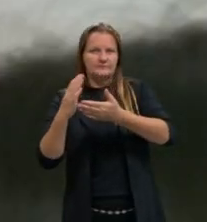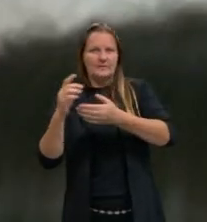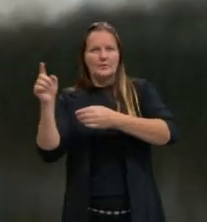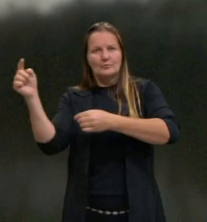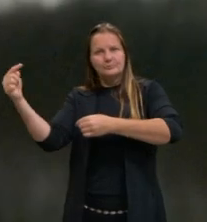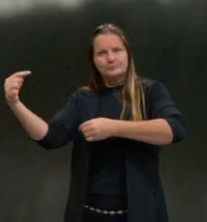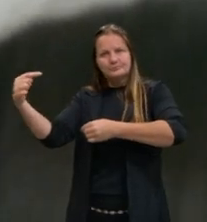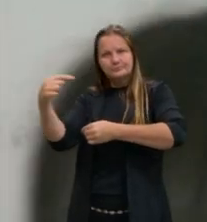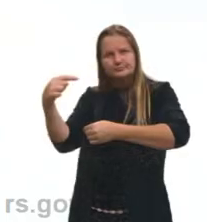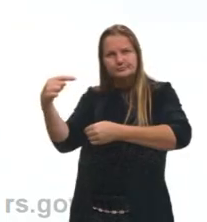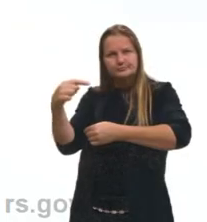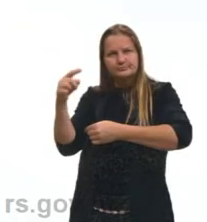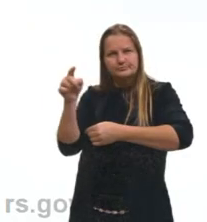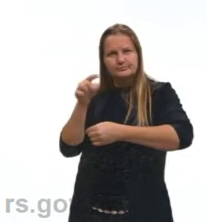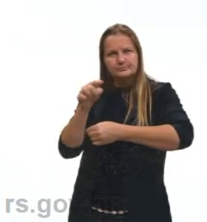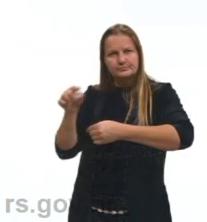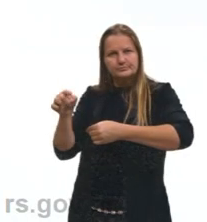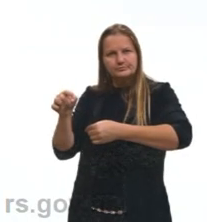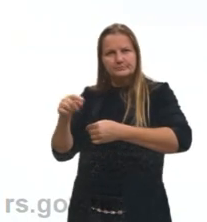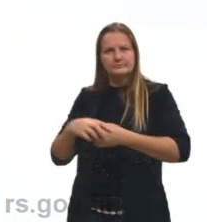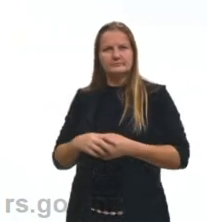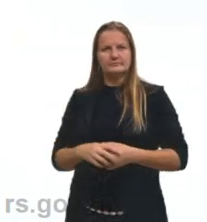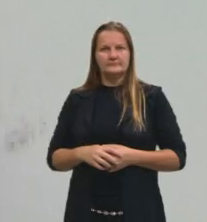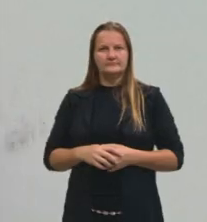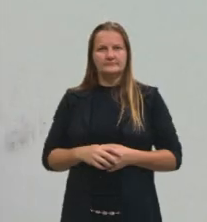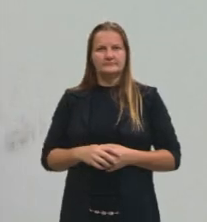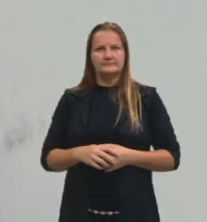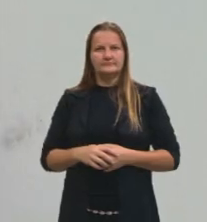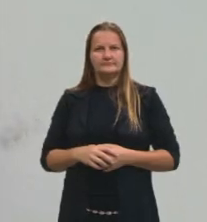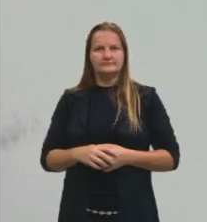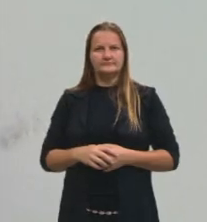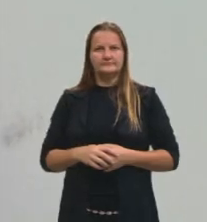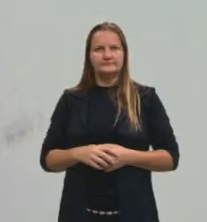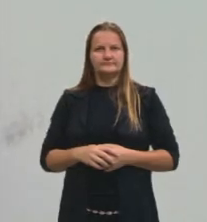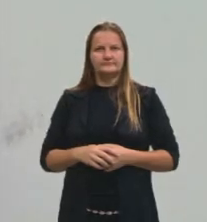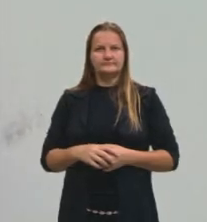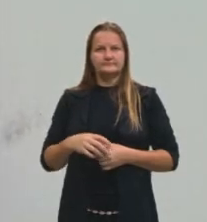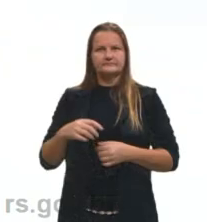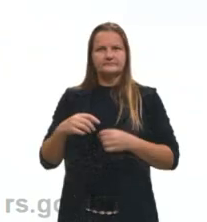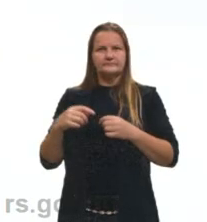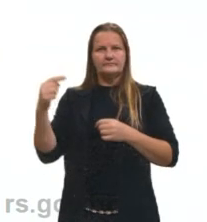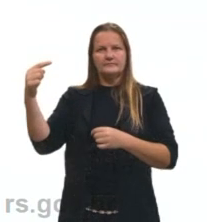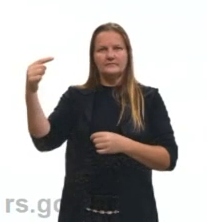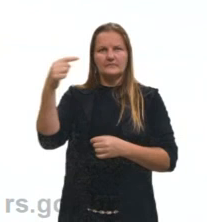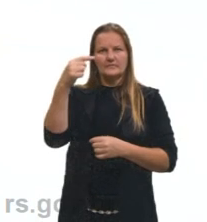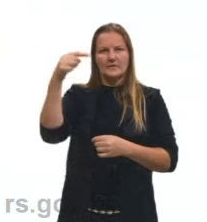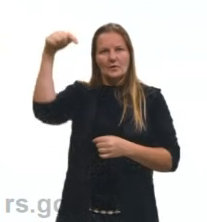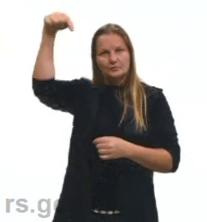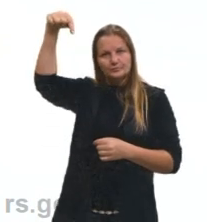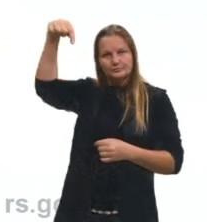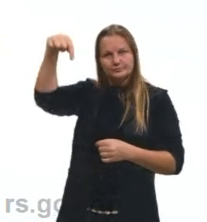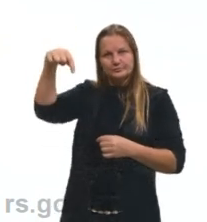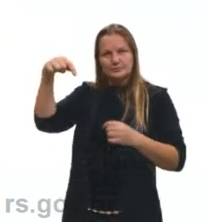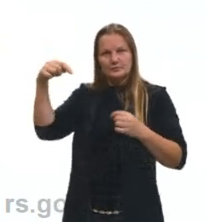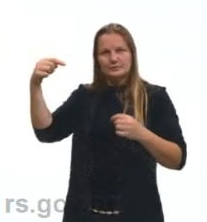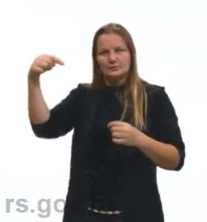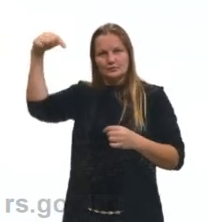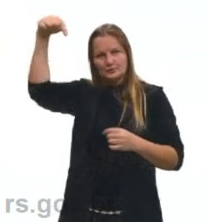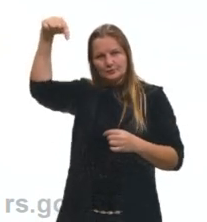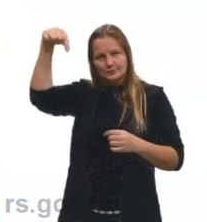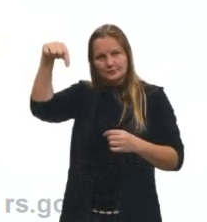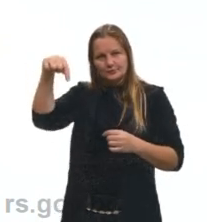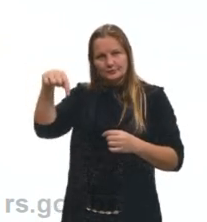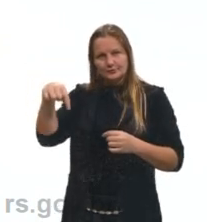sentido não é da direita para a esquerda e de cima para baixo já a eletronegatividade é o